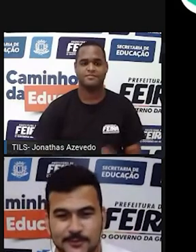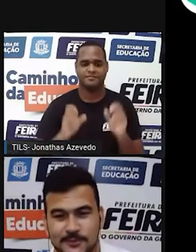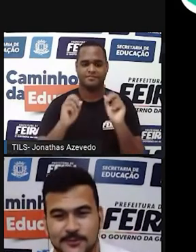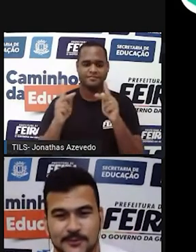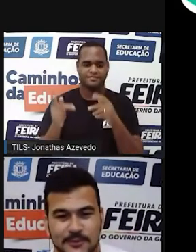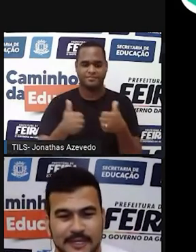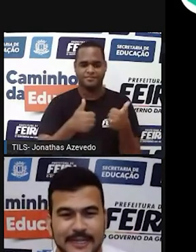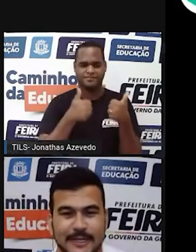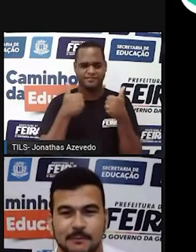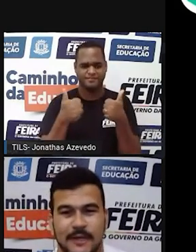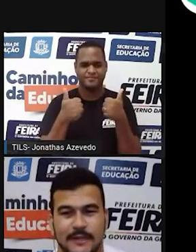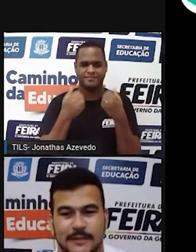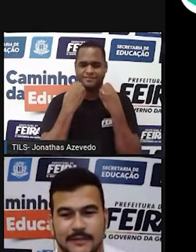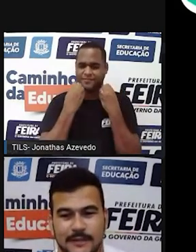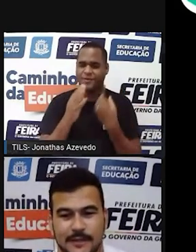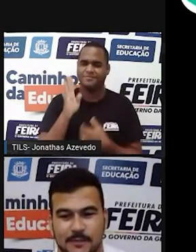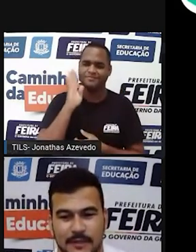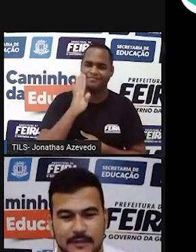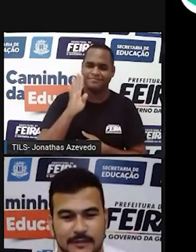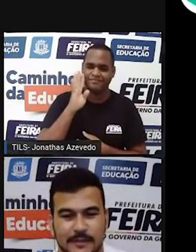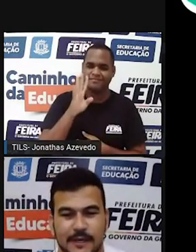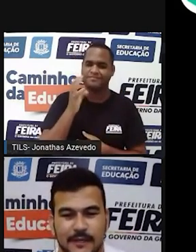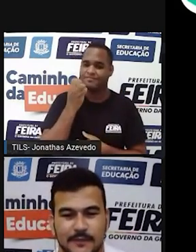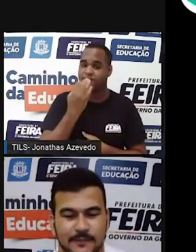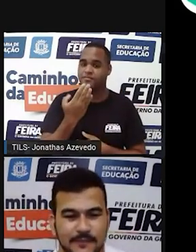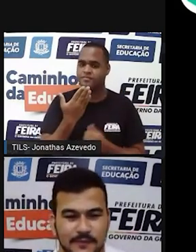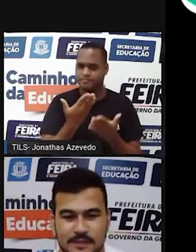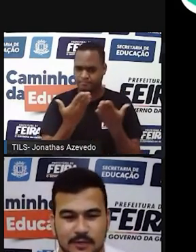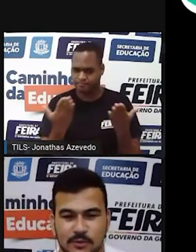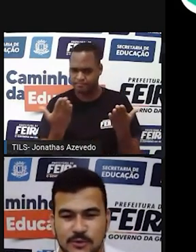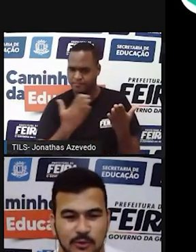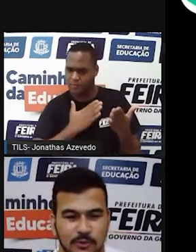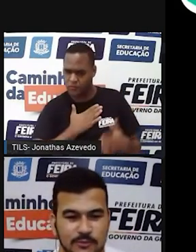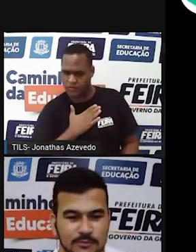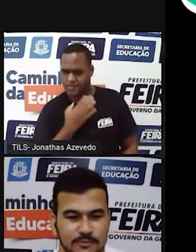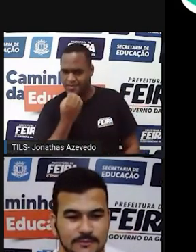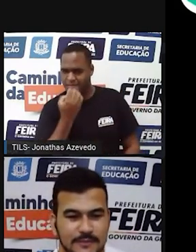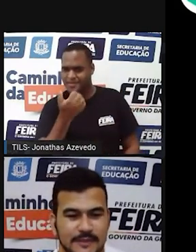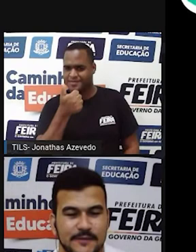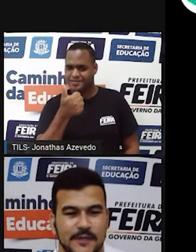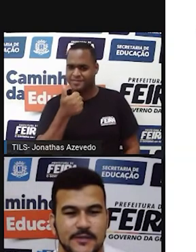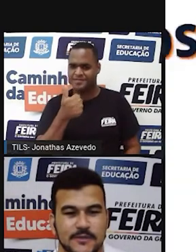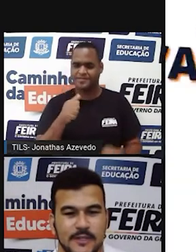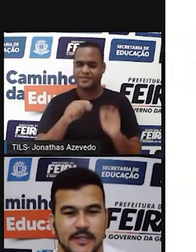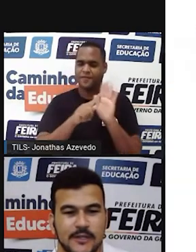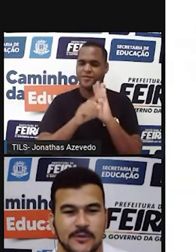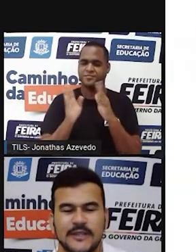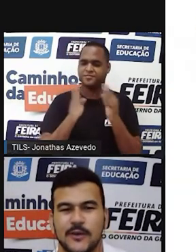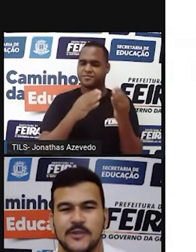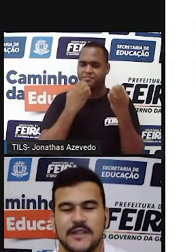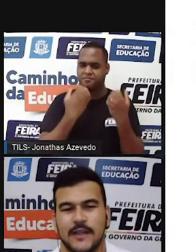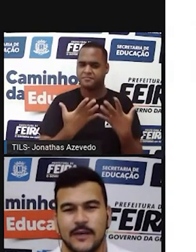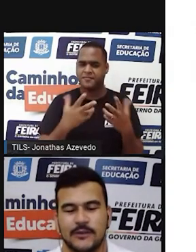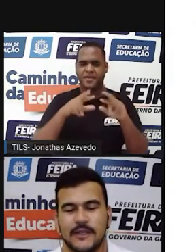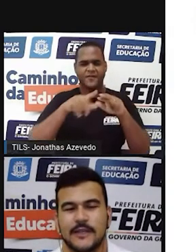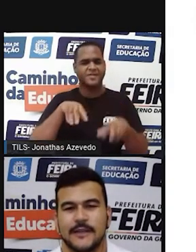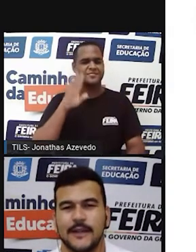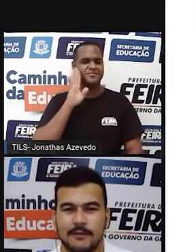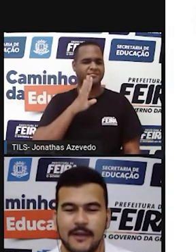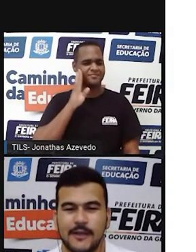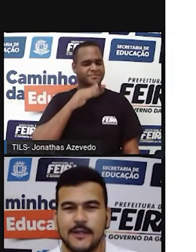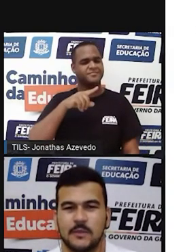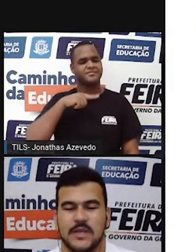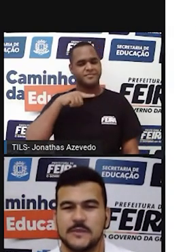Prontinho! Que bacana, que bacana! E aí, você gostou desse vídeo? Quanta coisa legal tem ali,